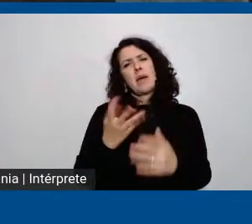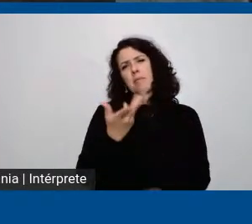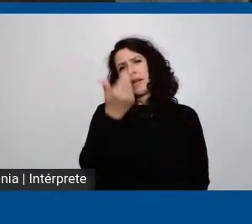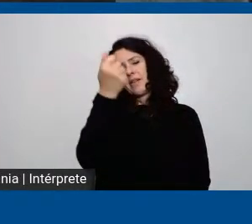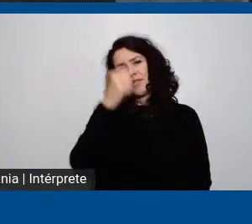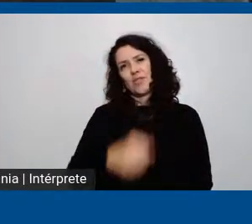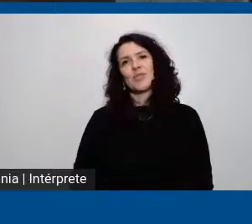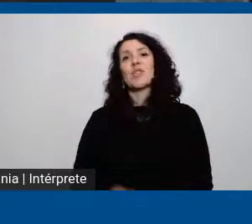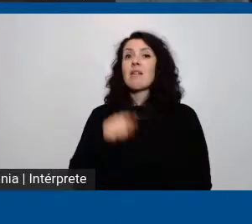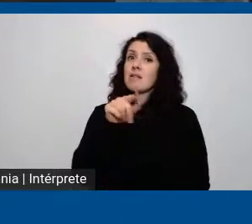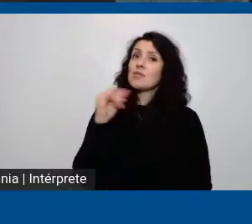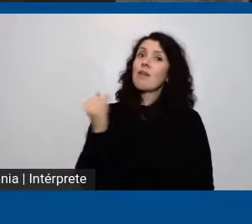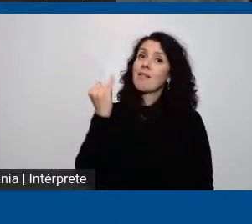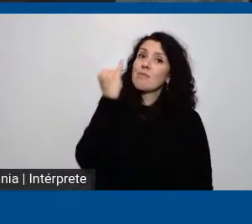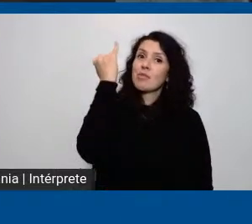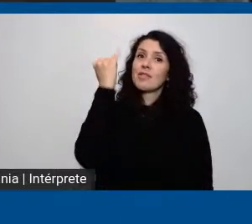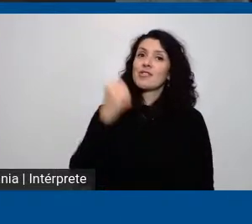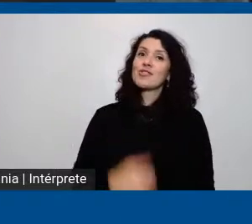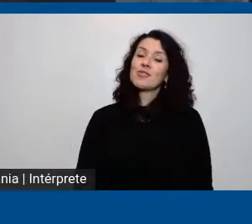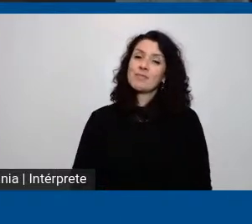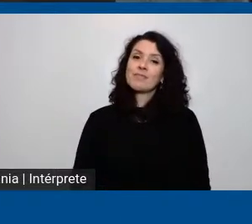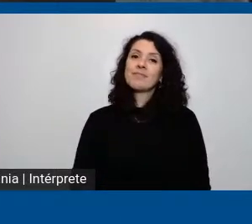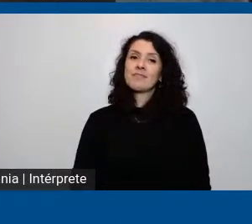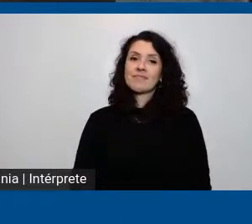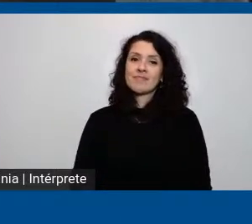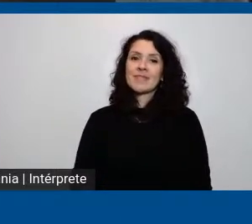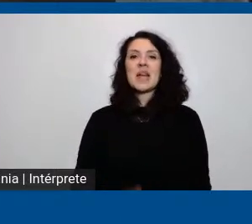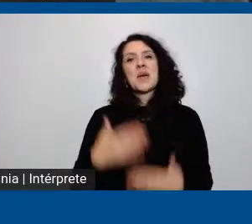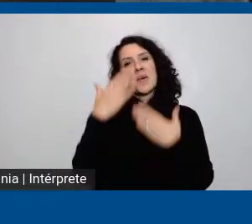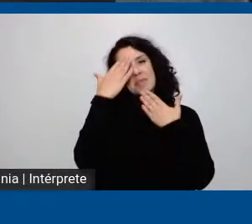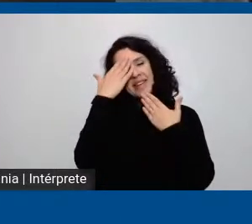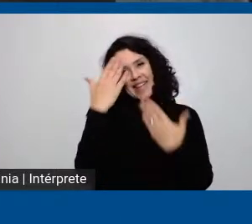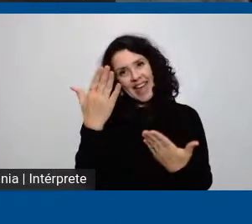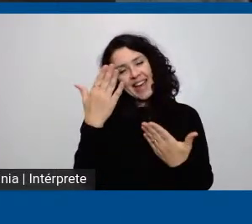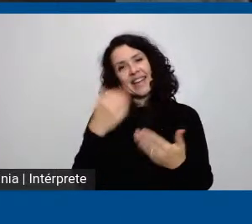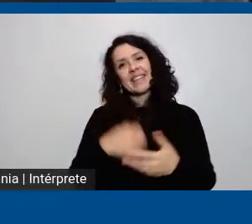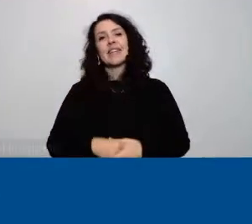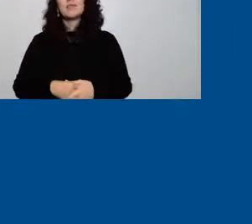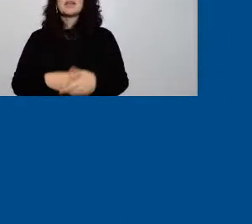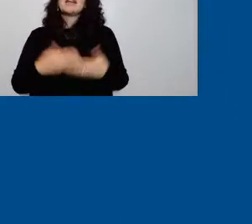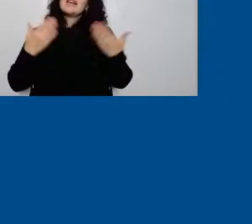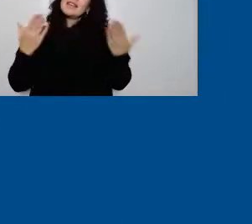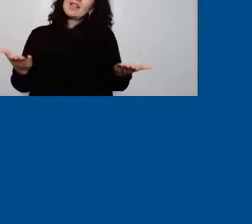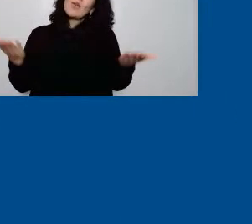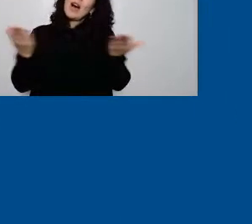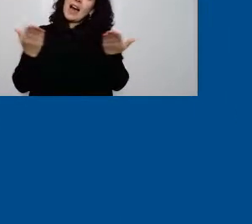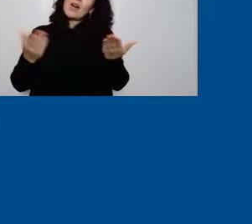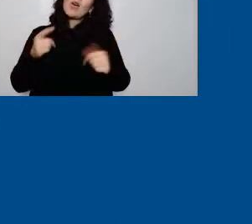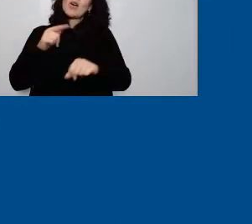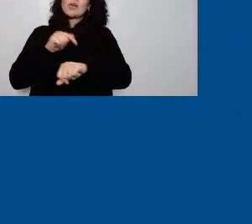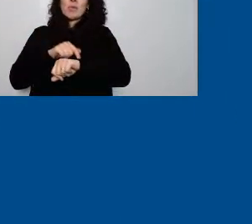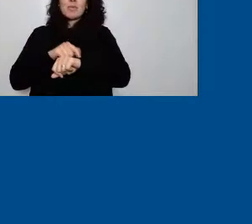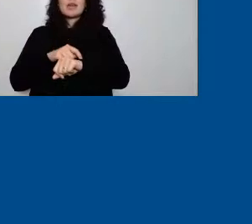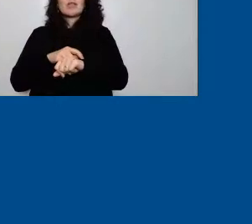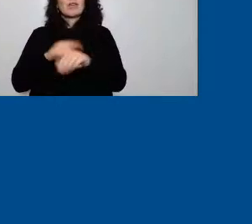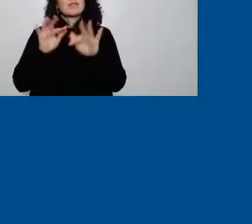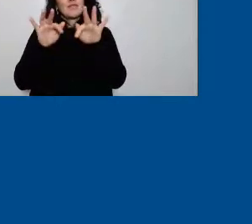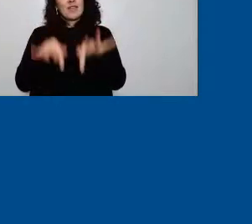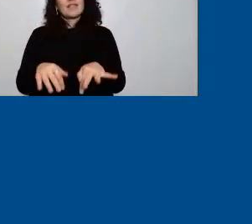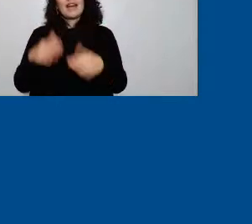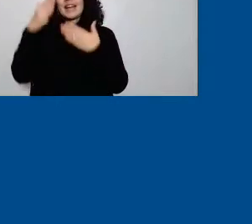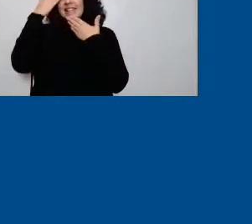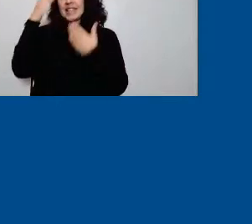Muito, muito importante isso. Obrigada, Sérgio. Então, eu acho que a gente encerra aqui. Eu queria agradecer a Vânia e a